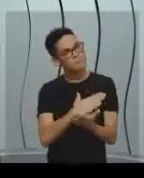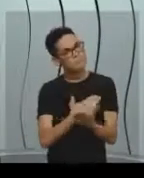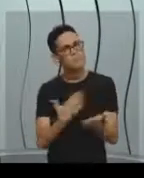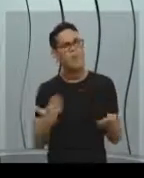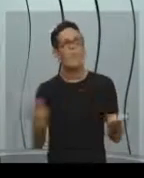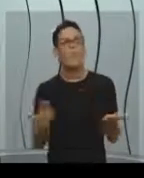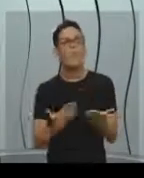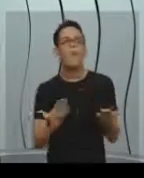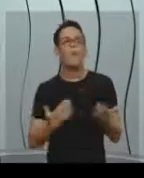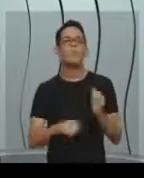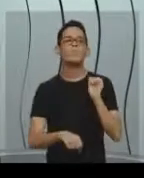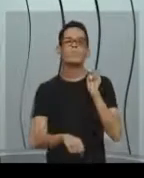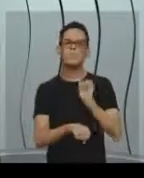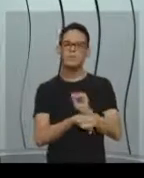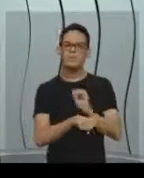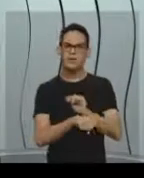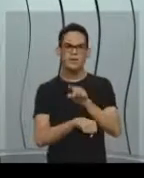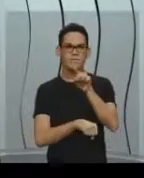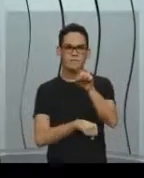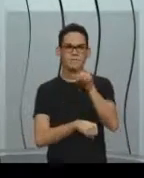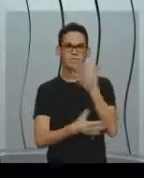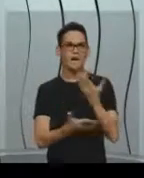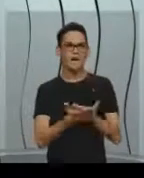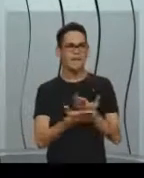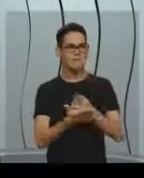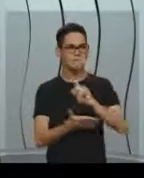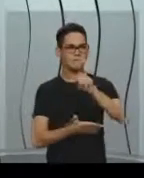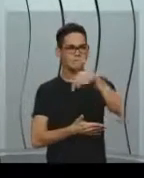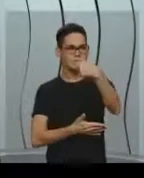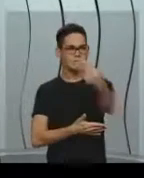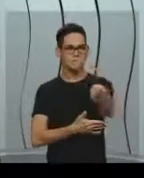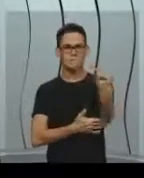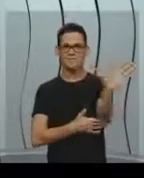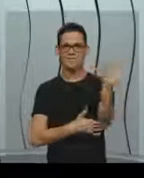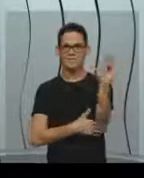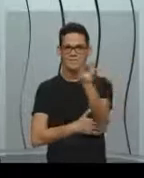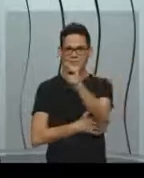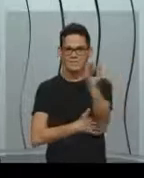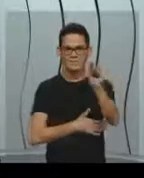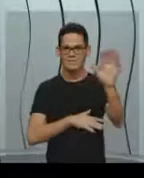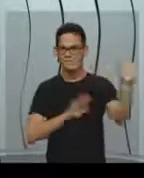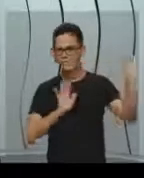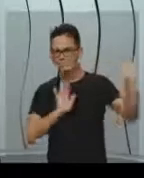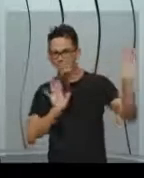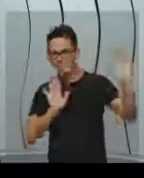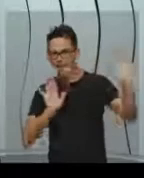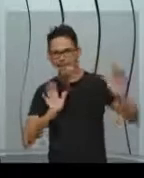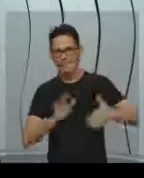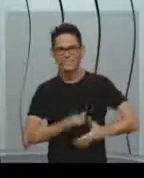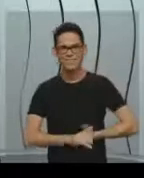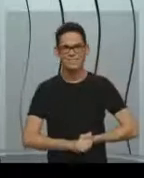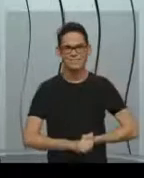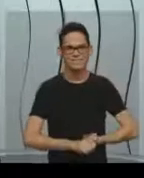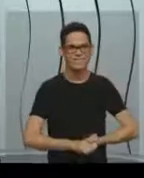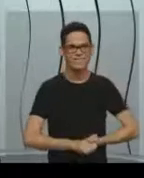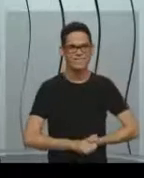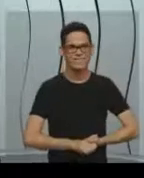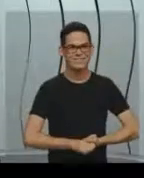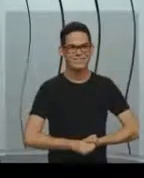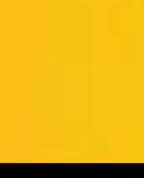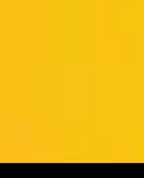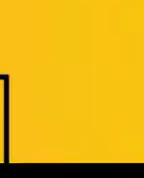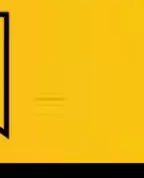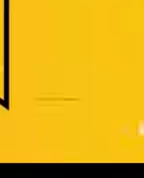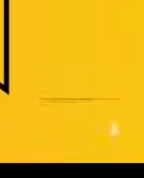espero vocês na próxima aula. Combinado? Um grande beijo. Tchauzinho!